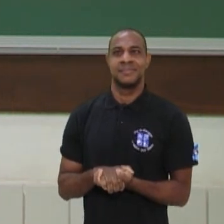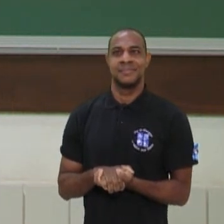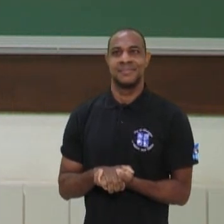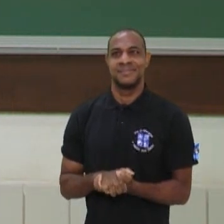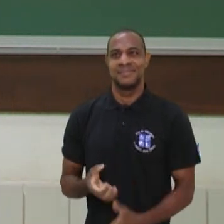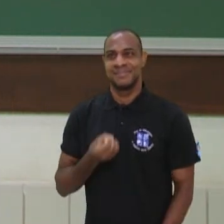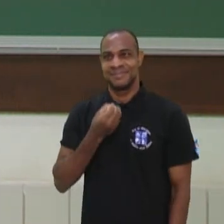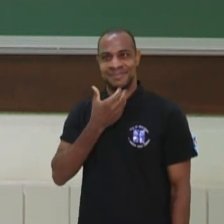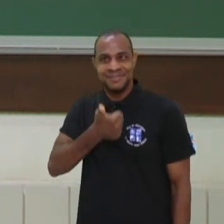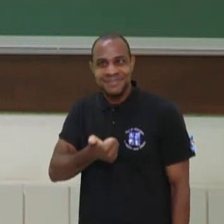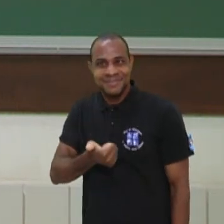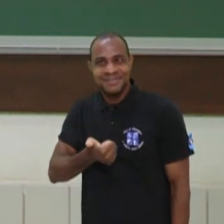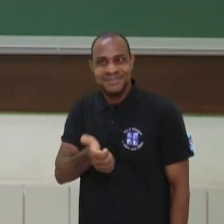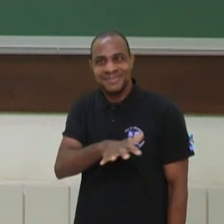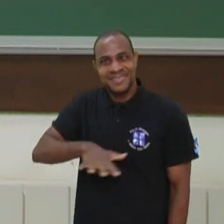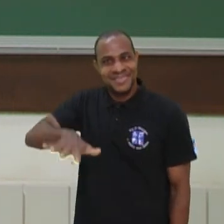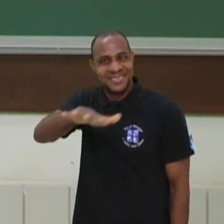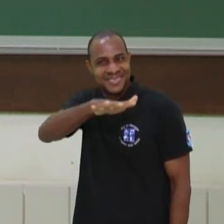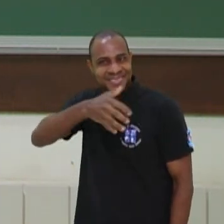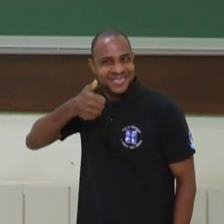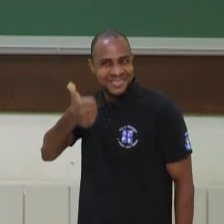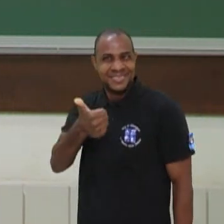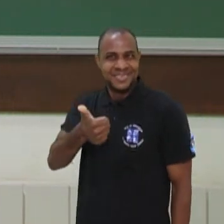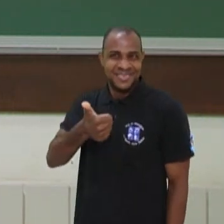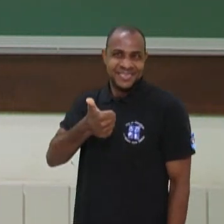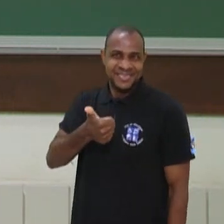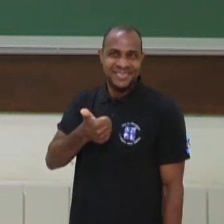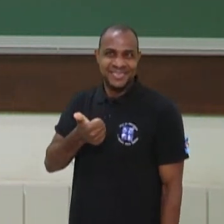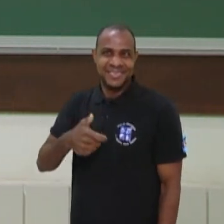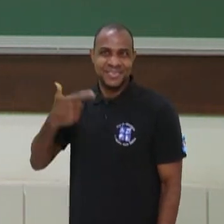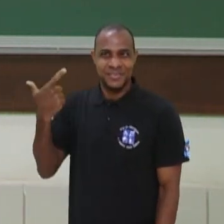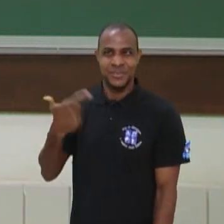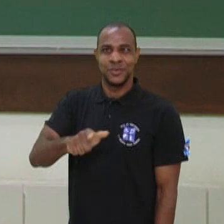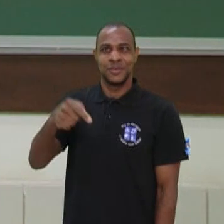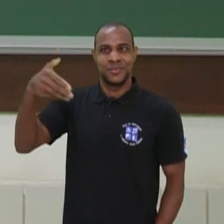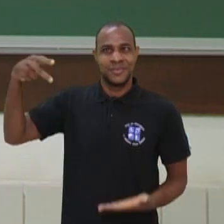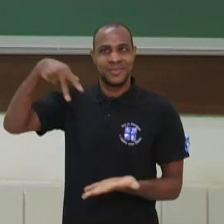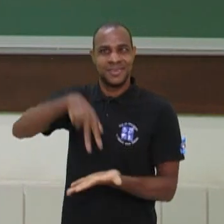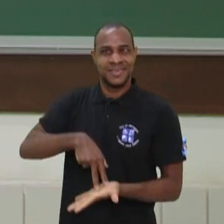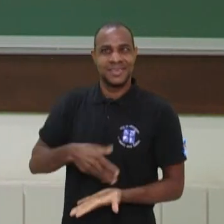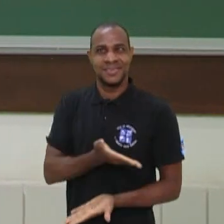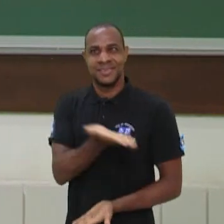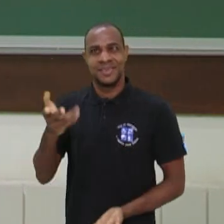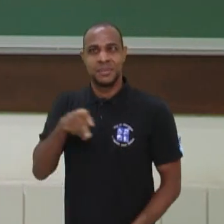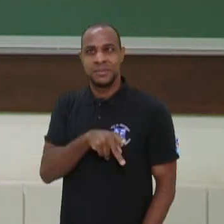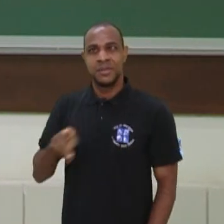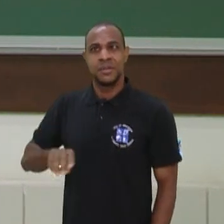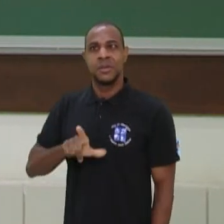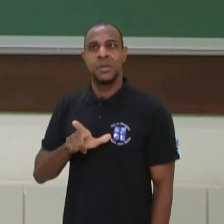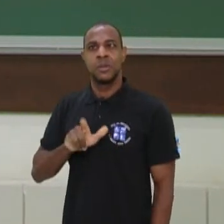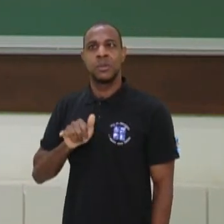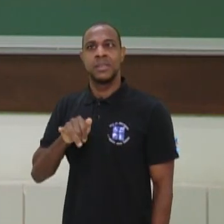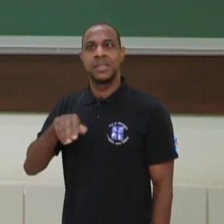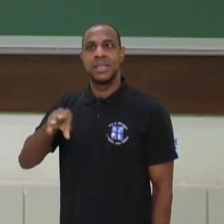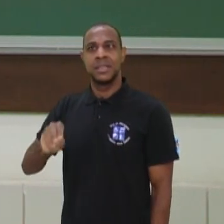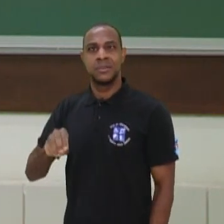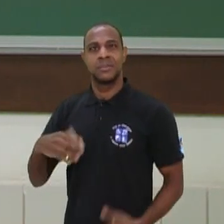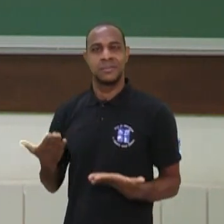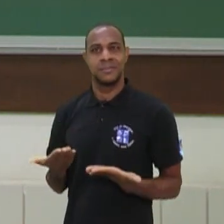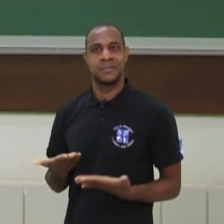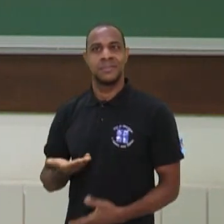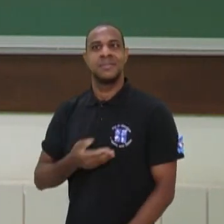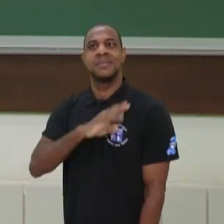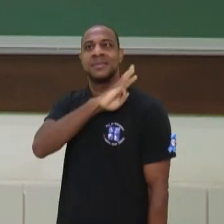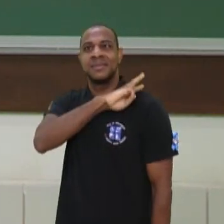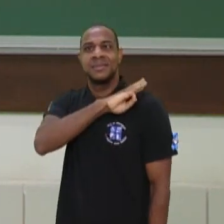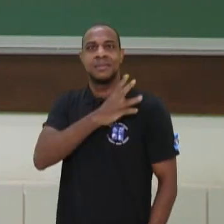Fala galera, beleza? Mais uma vez com vocês, professor Luciano, Biologia, primeira série. Eu venho trazer hoje para vocês um